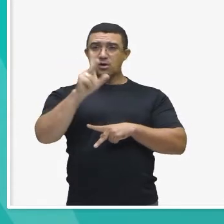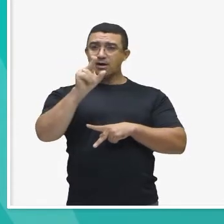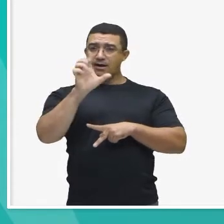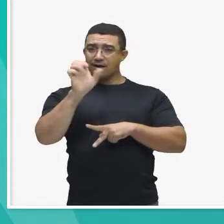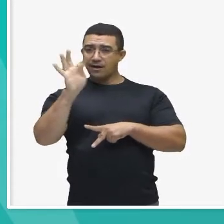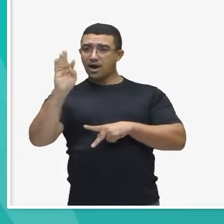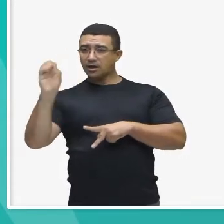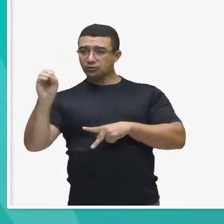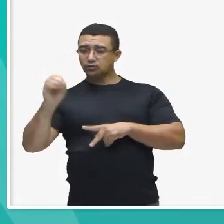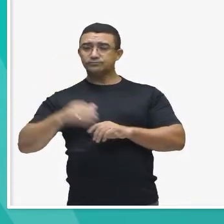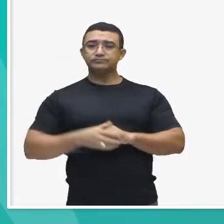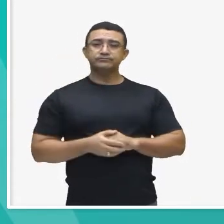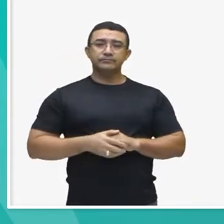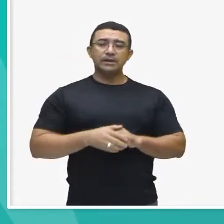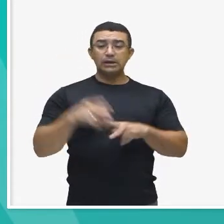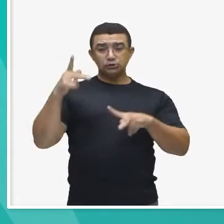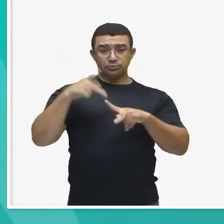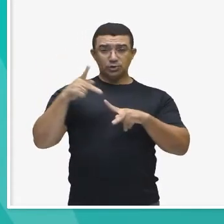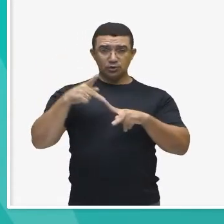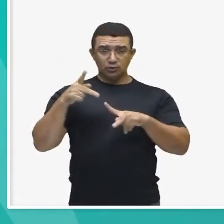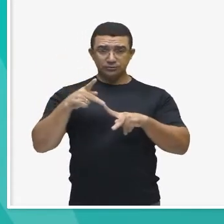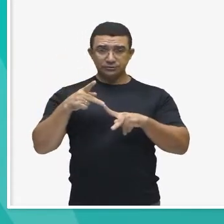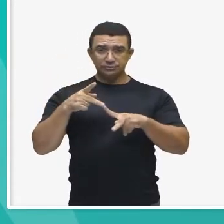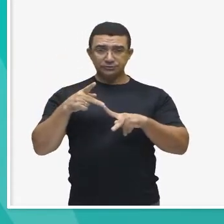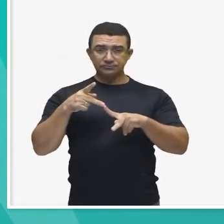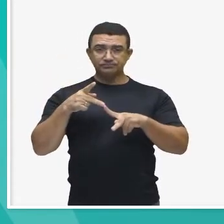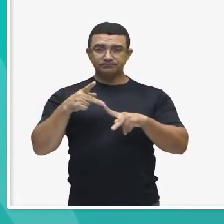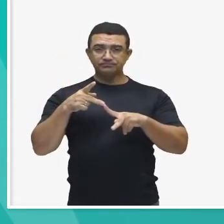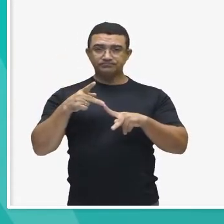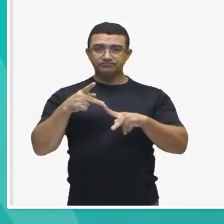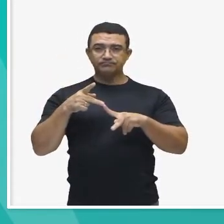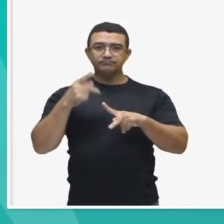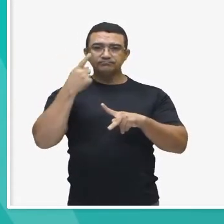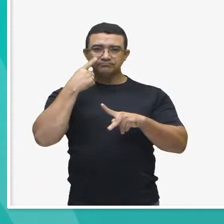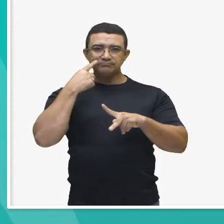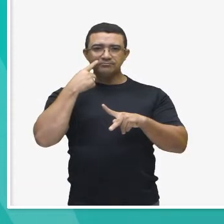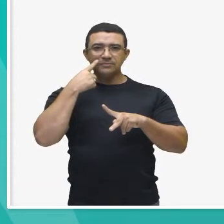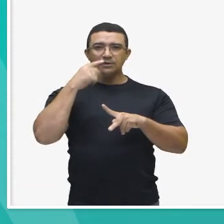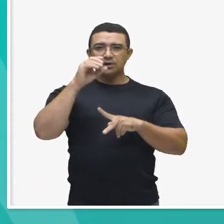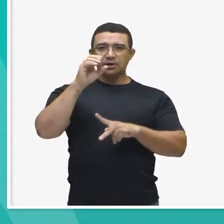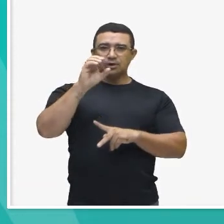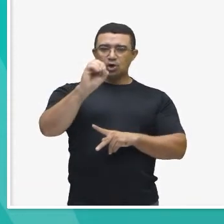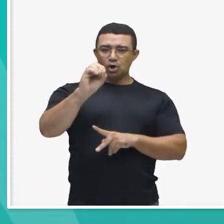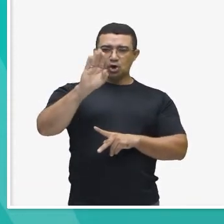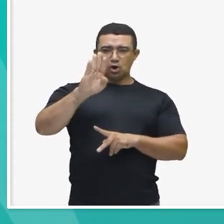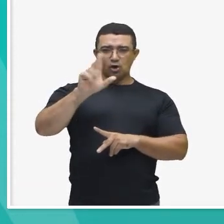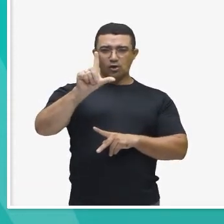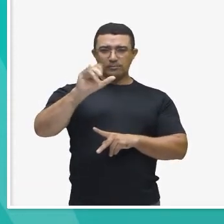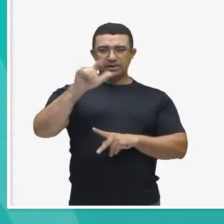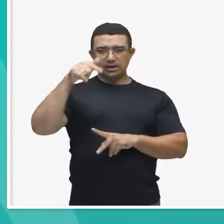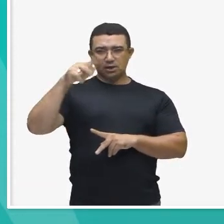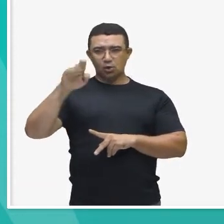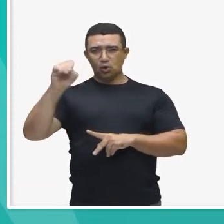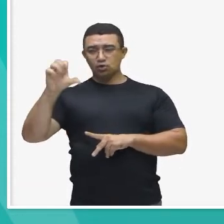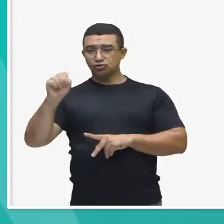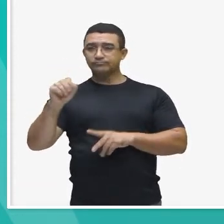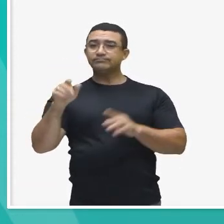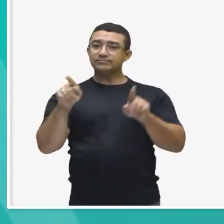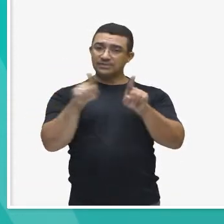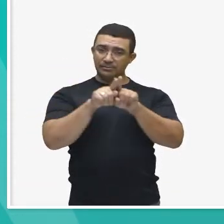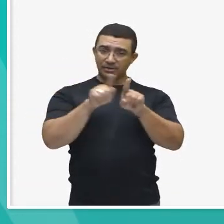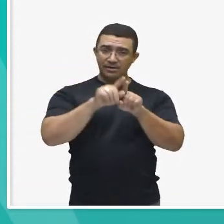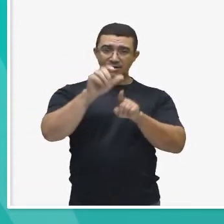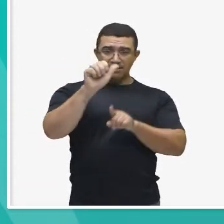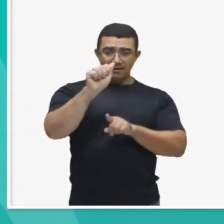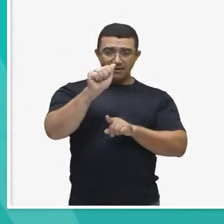pronomes, né? Justamente esses aí, oblíquo, átonos e tônicos, né? Então, aqui,